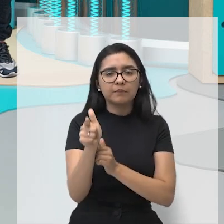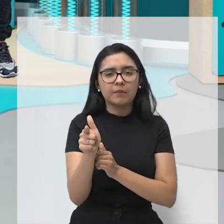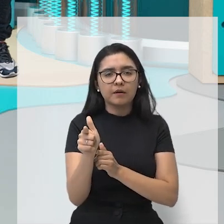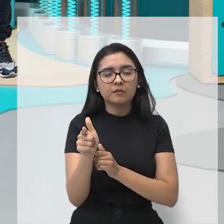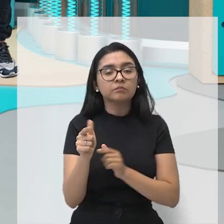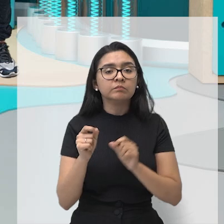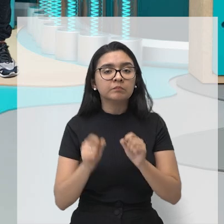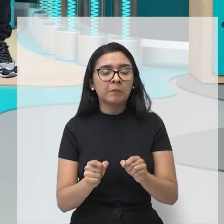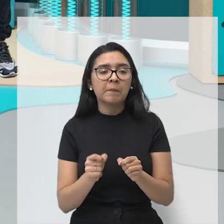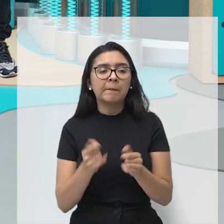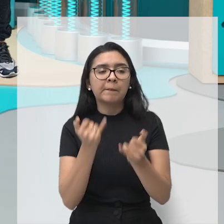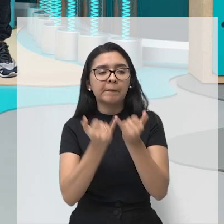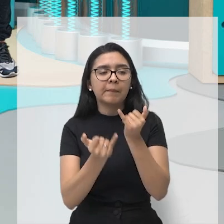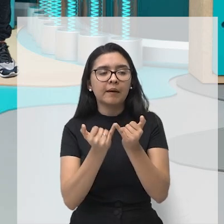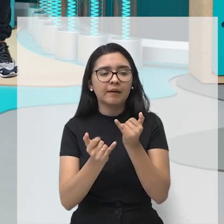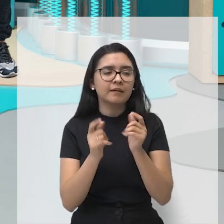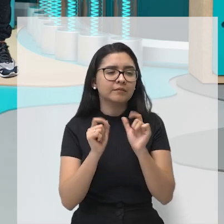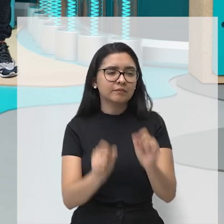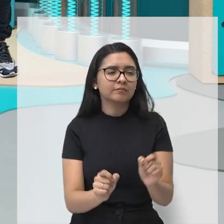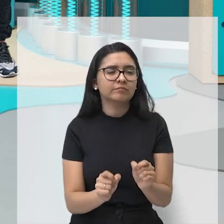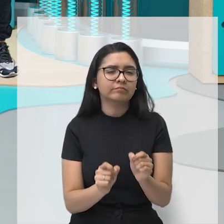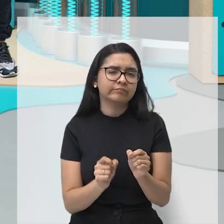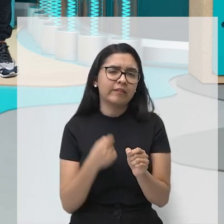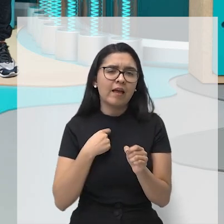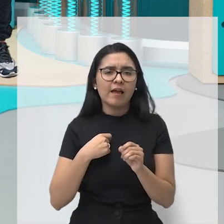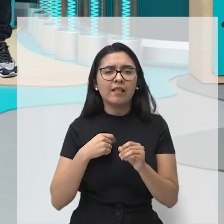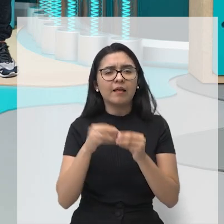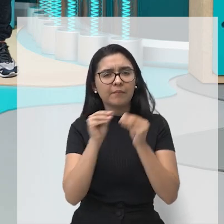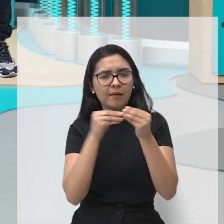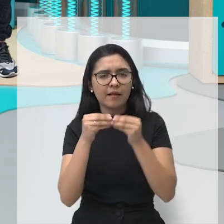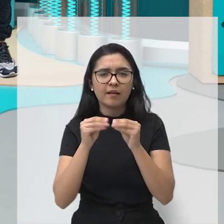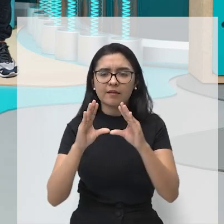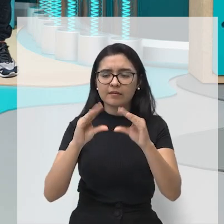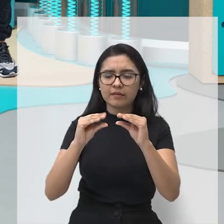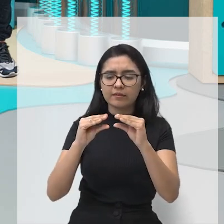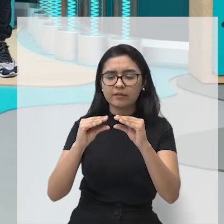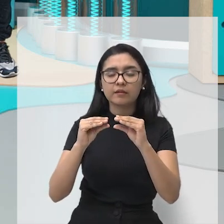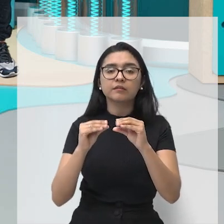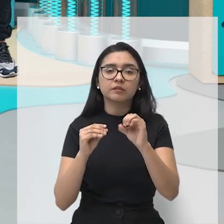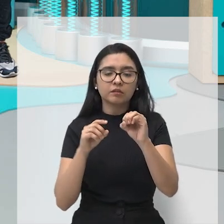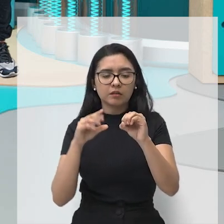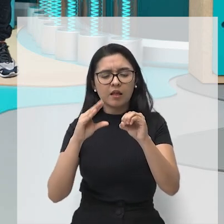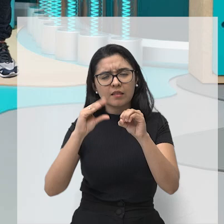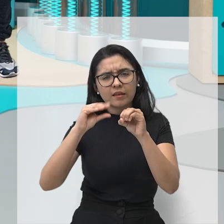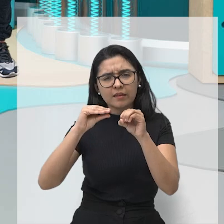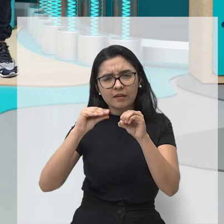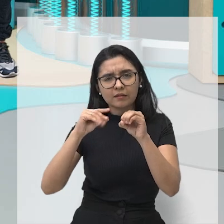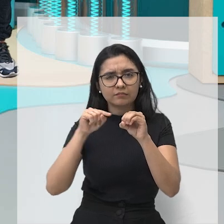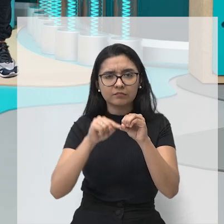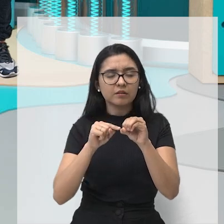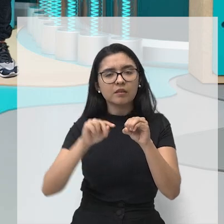marcador, parece que ela não vai machucar, ela é bem molinha, é bem maleável, a tinta não